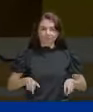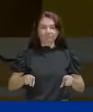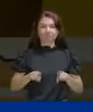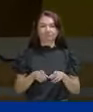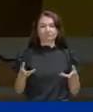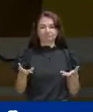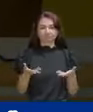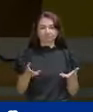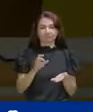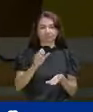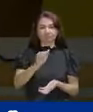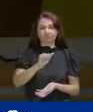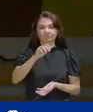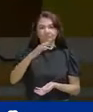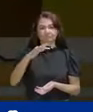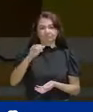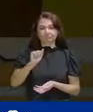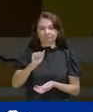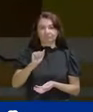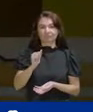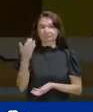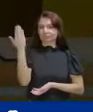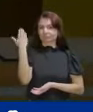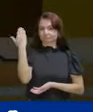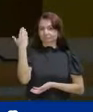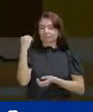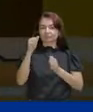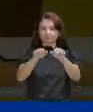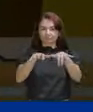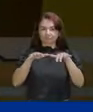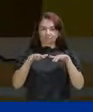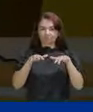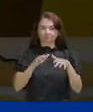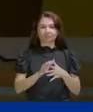1, 6/8/2004.